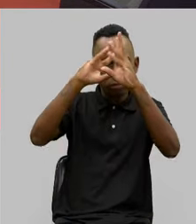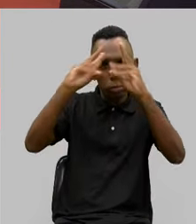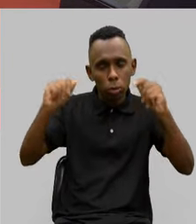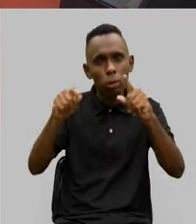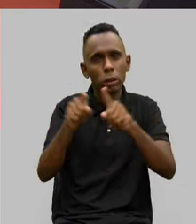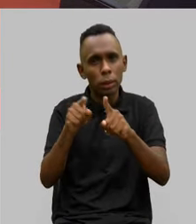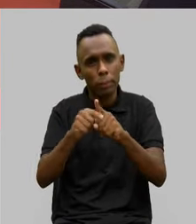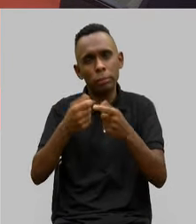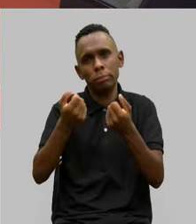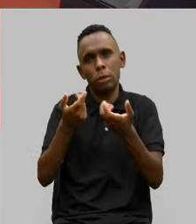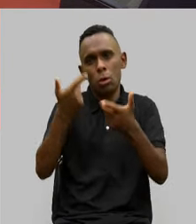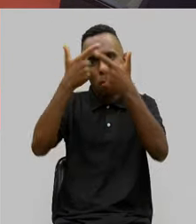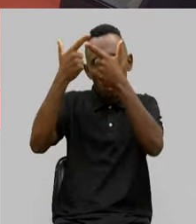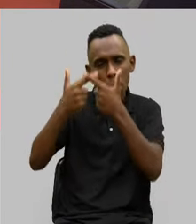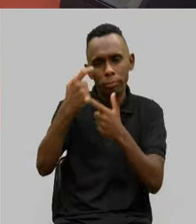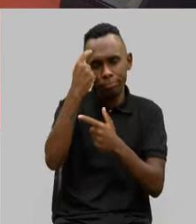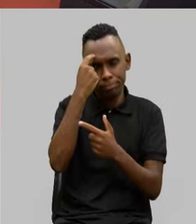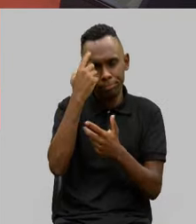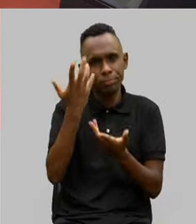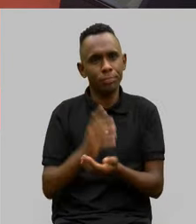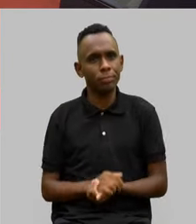transtornos psiquiátricos